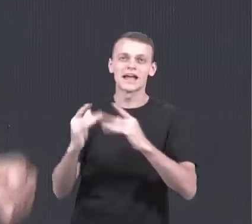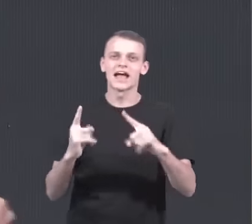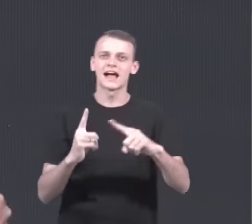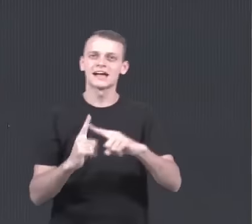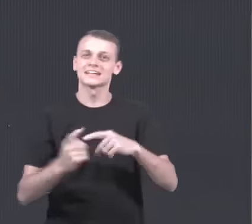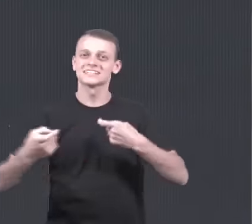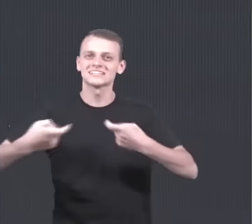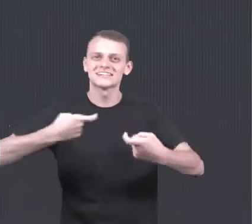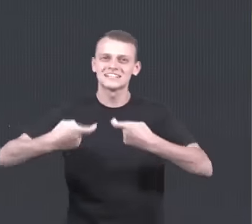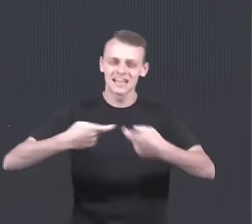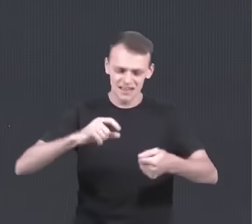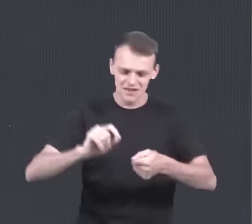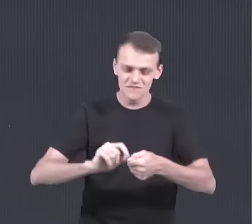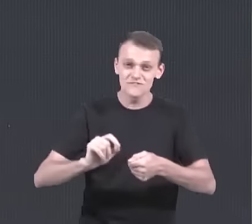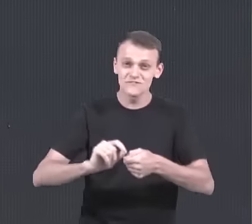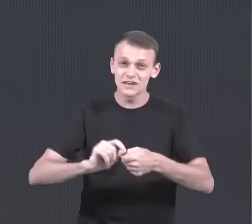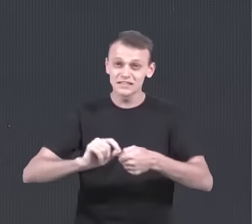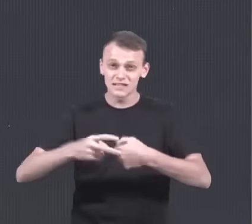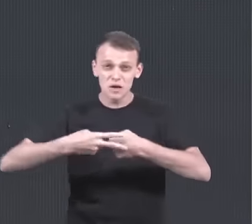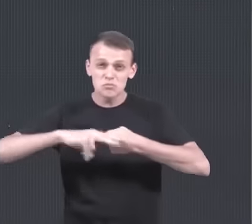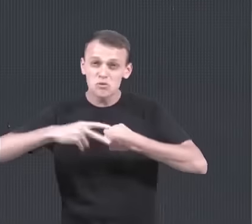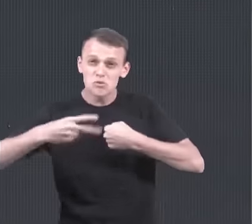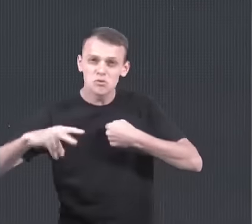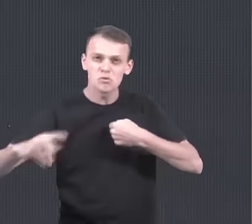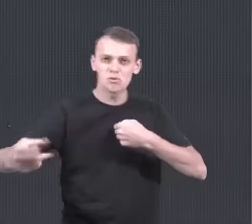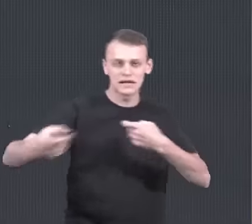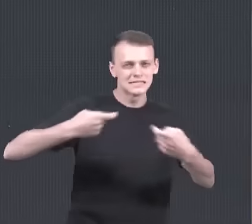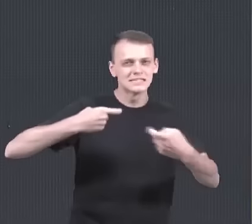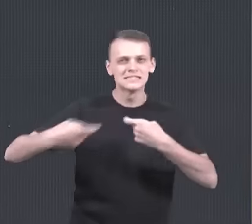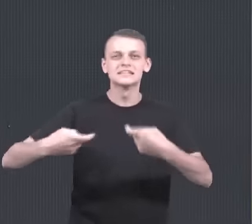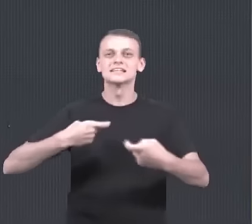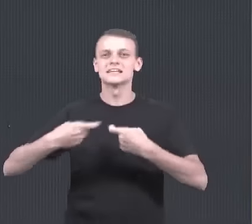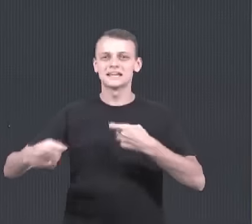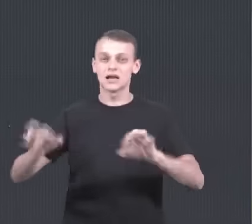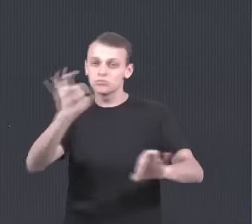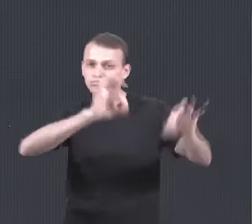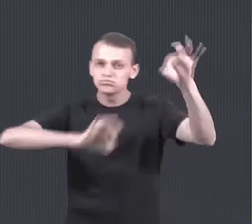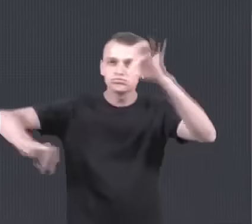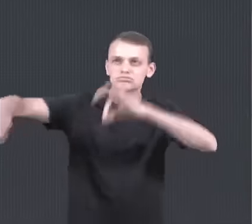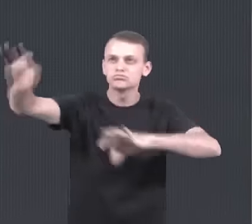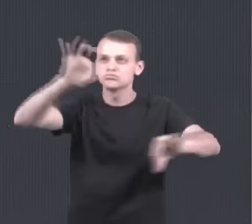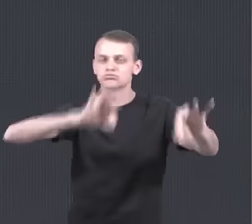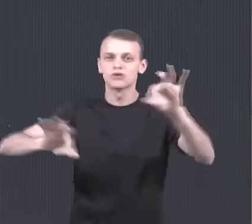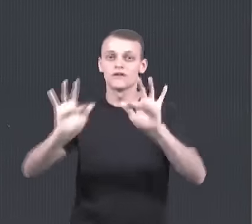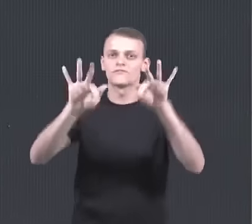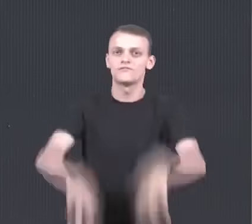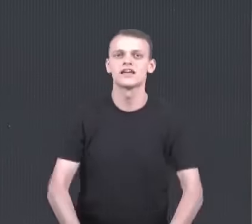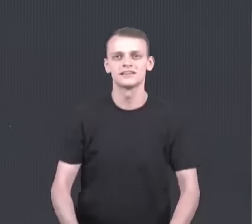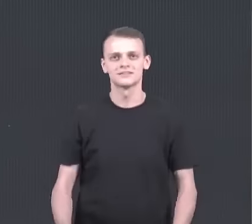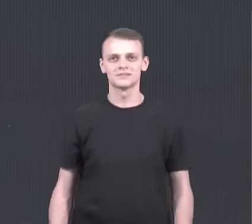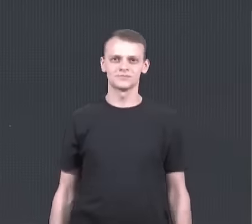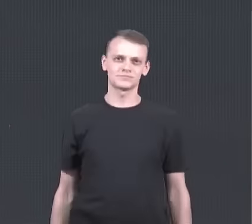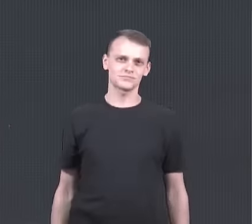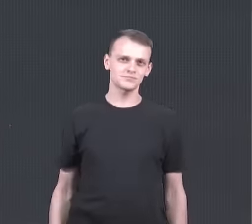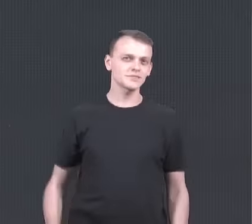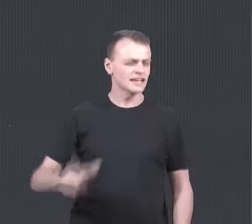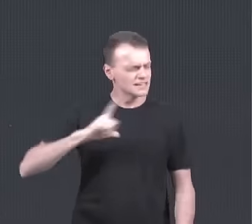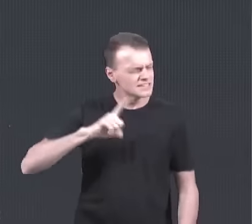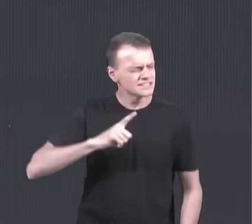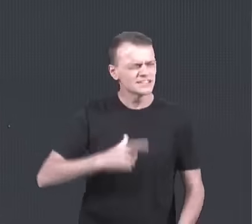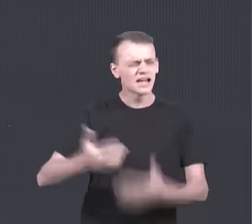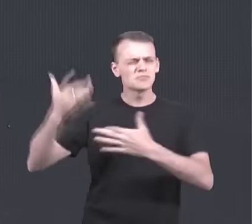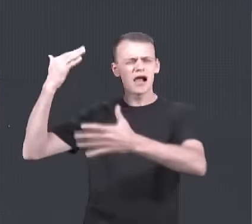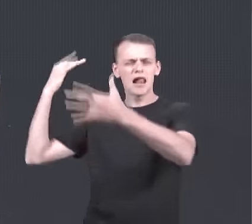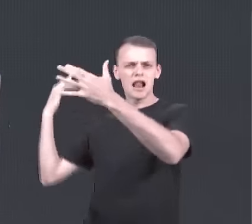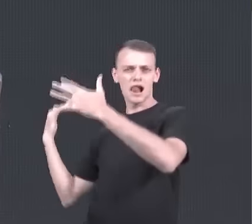guerra para fazer as grandes batalhas do Senhor nessa hora final. Há coisas forçando passagem para